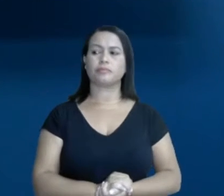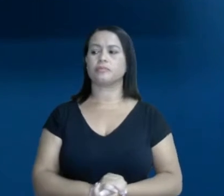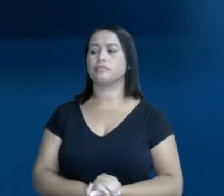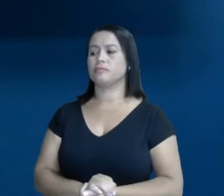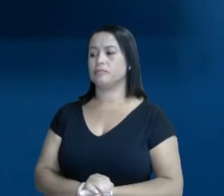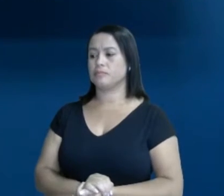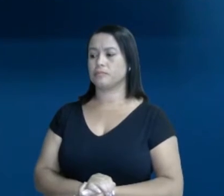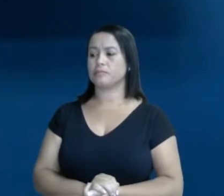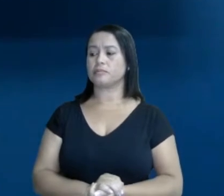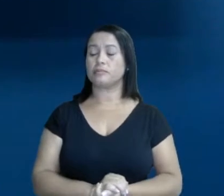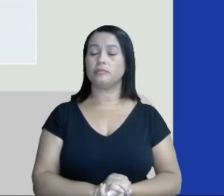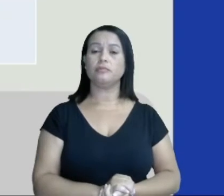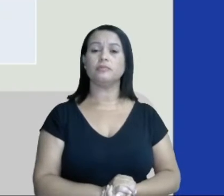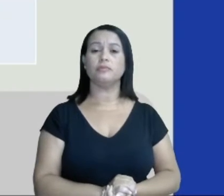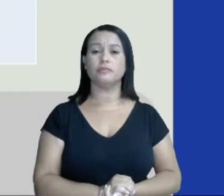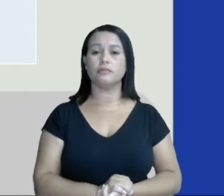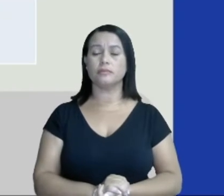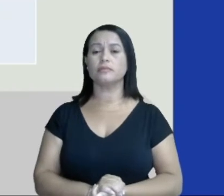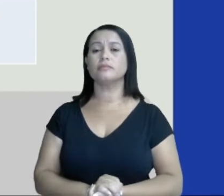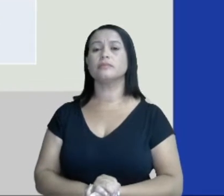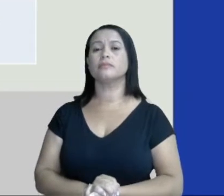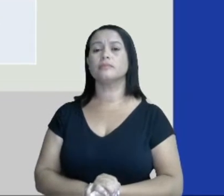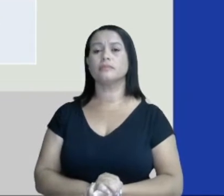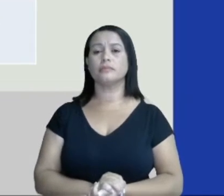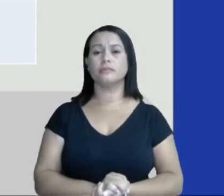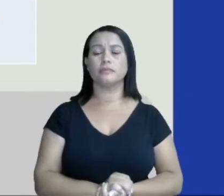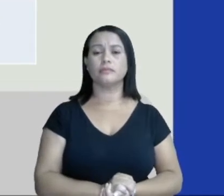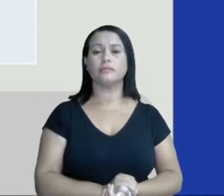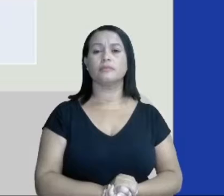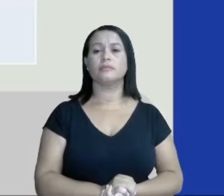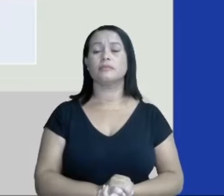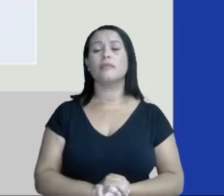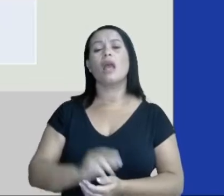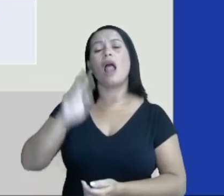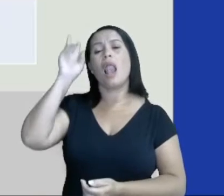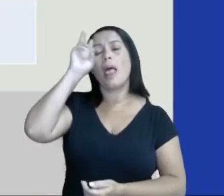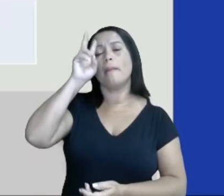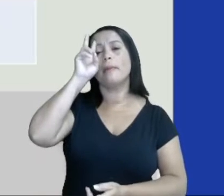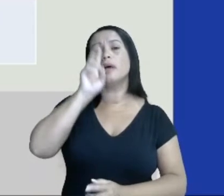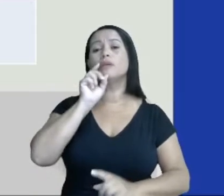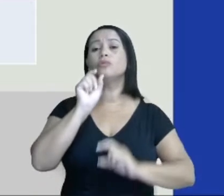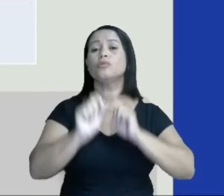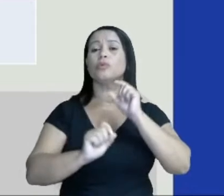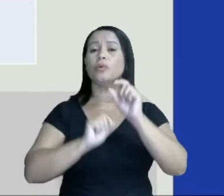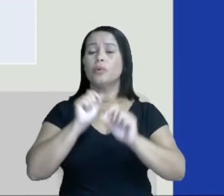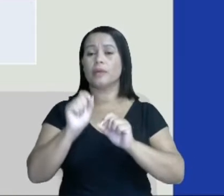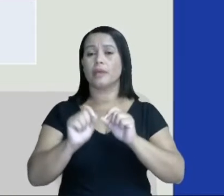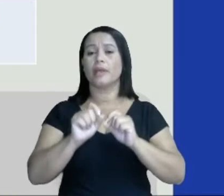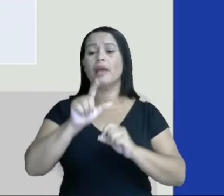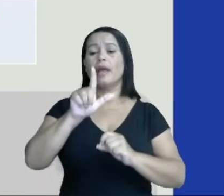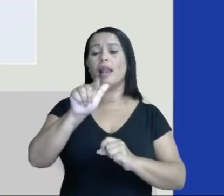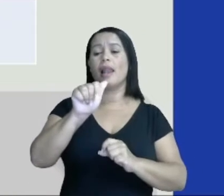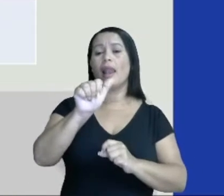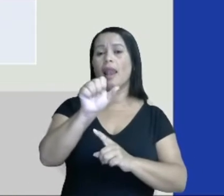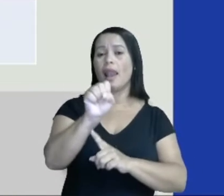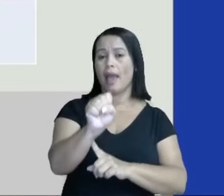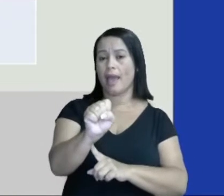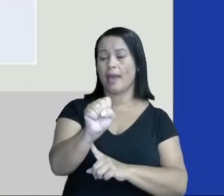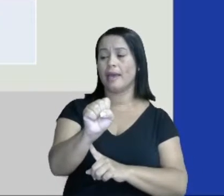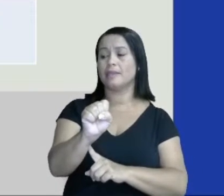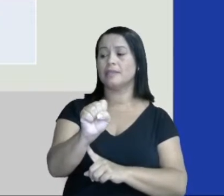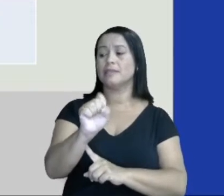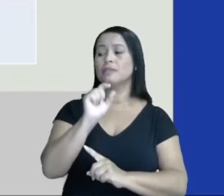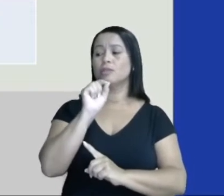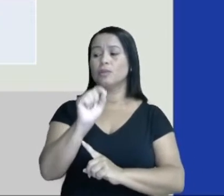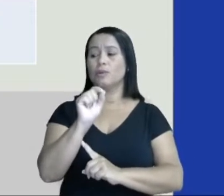estão listas. Os la he mostrado. Lembrando, ó. Las partituras